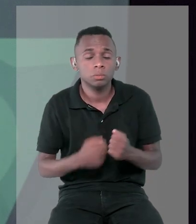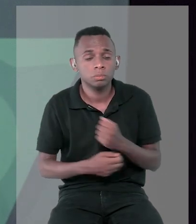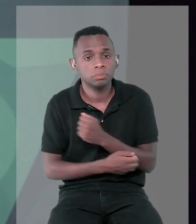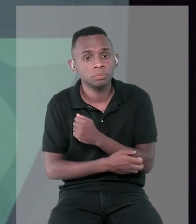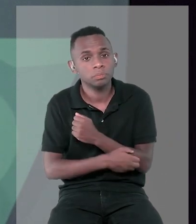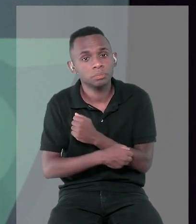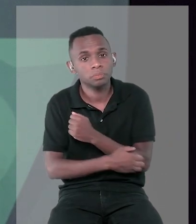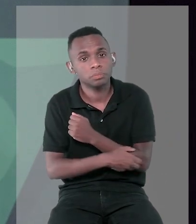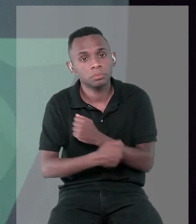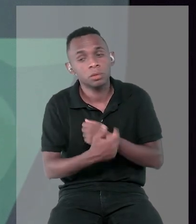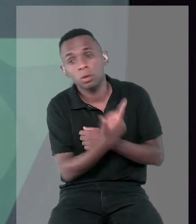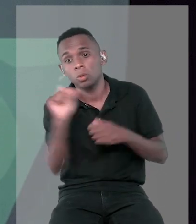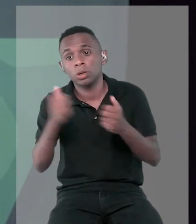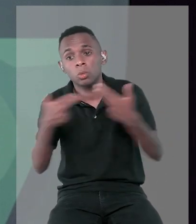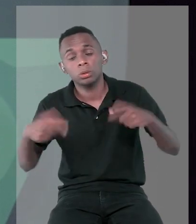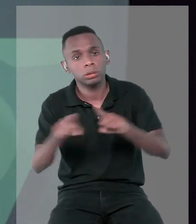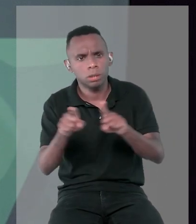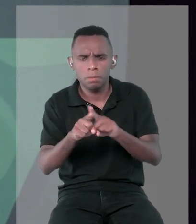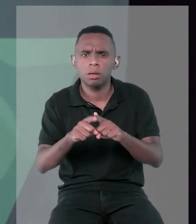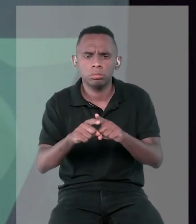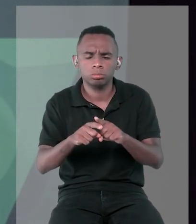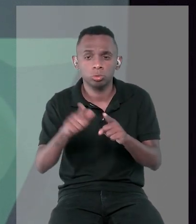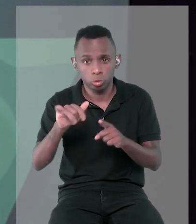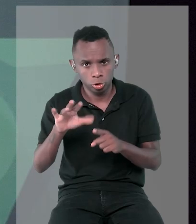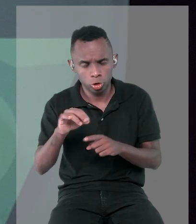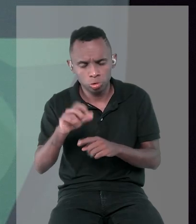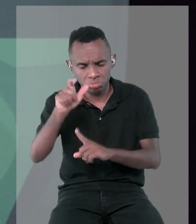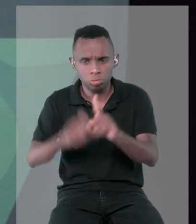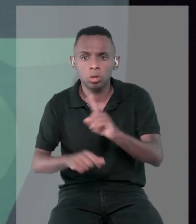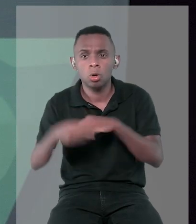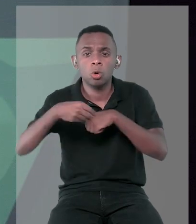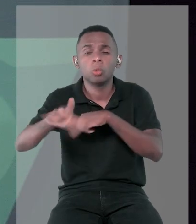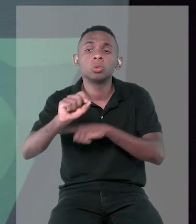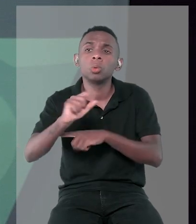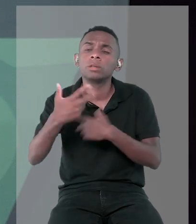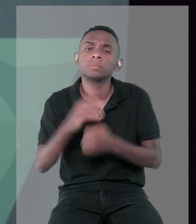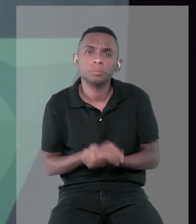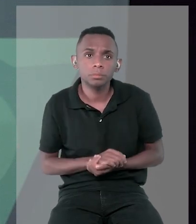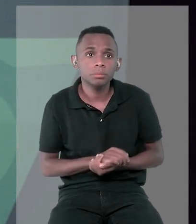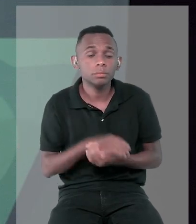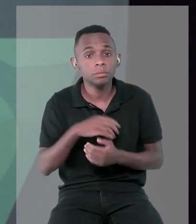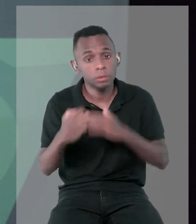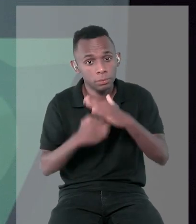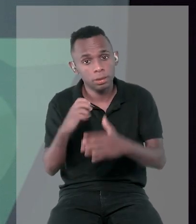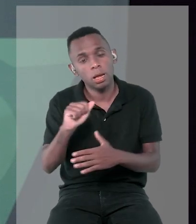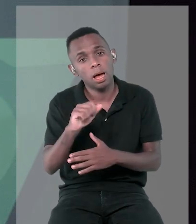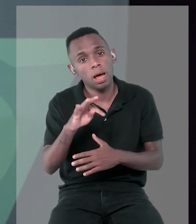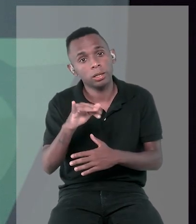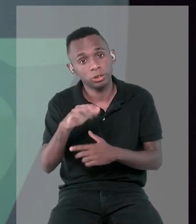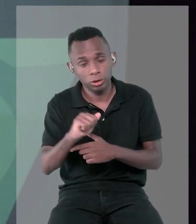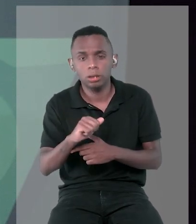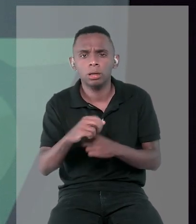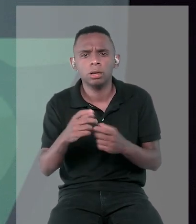aconteceu. E outra coisa que o Giro contou, que eu achei interessantíssima, é que a Ática alugava uma casa